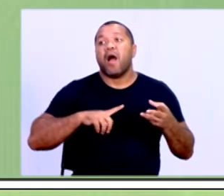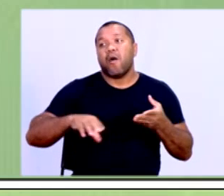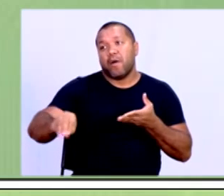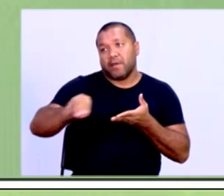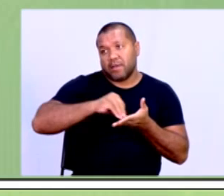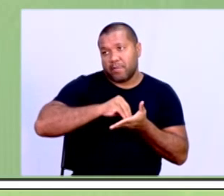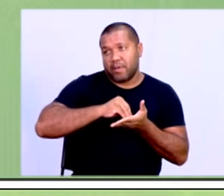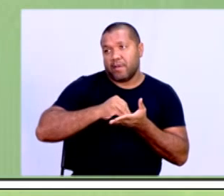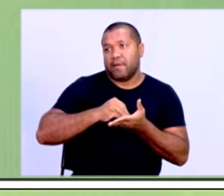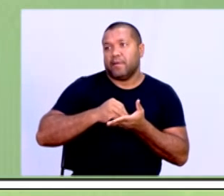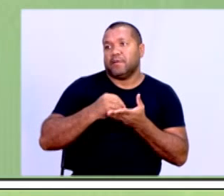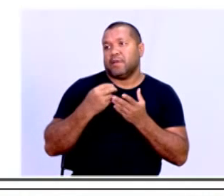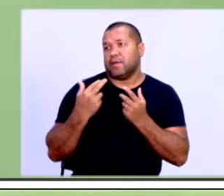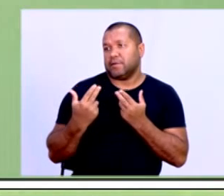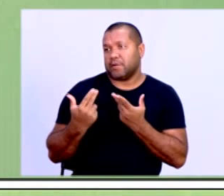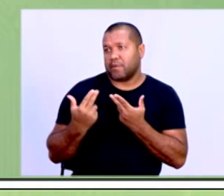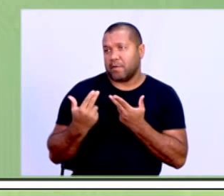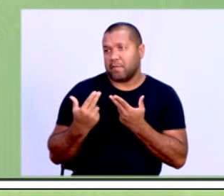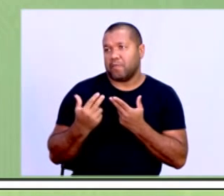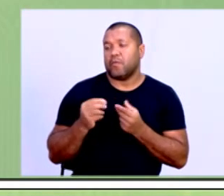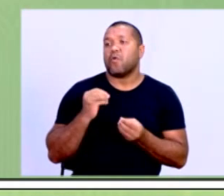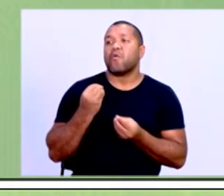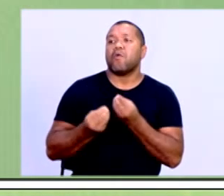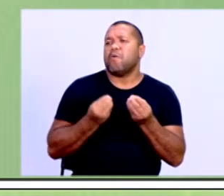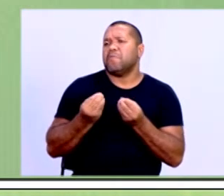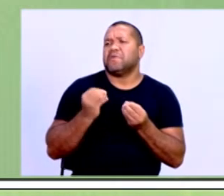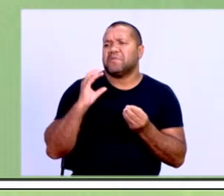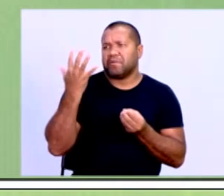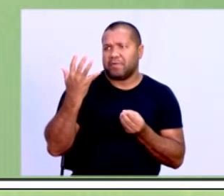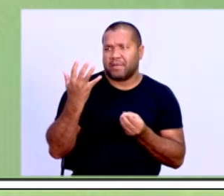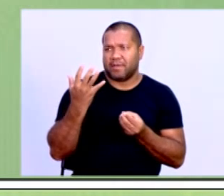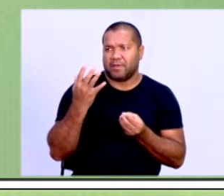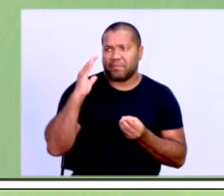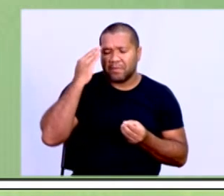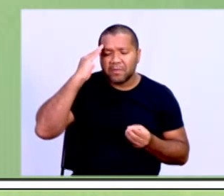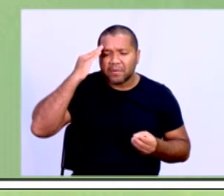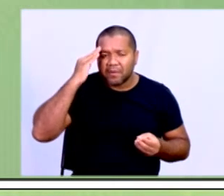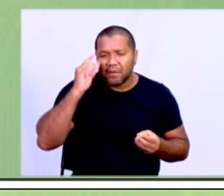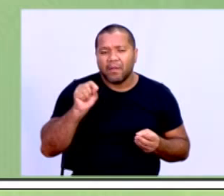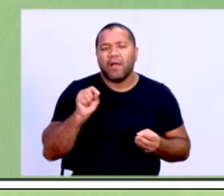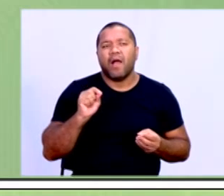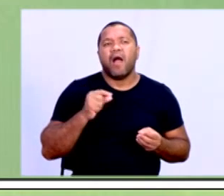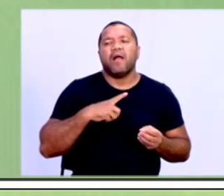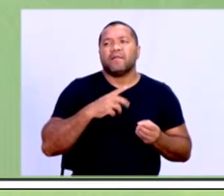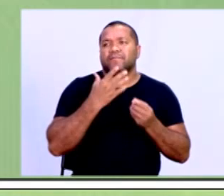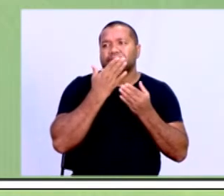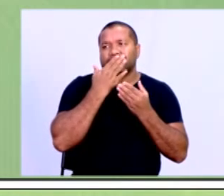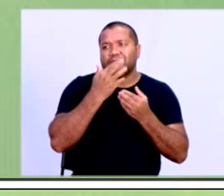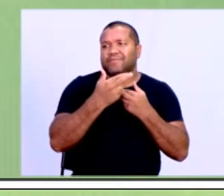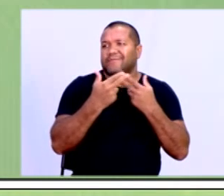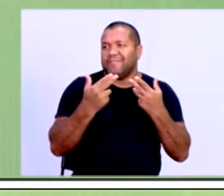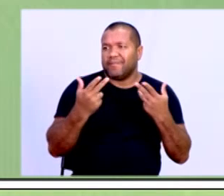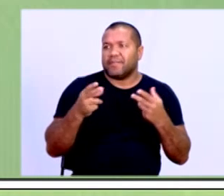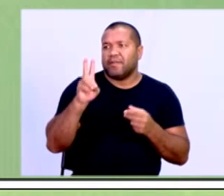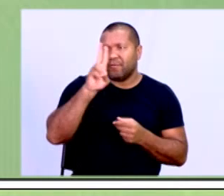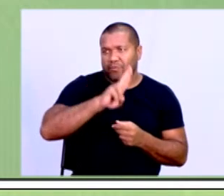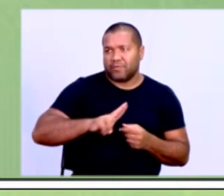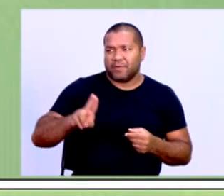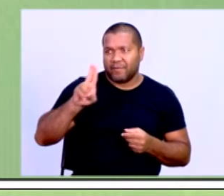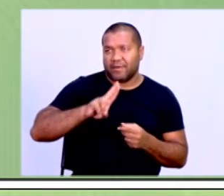mensagem. Vamos ver também como é que o polimorfismo funciona. Então, nós temos vários tipos de polimorfismo. O